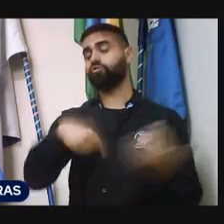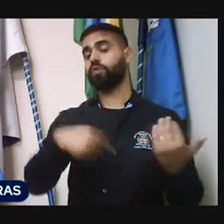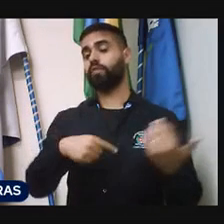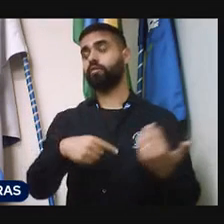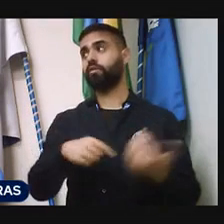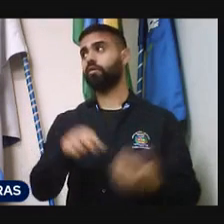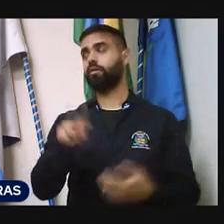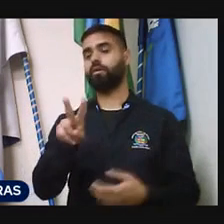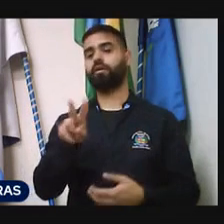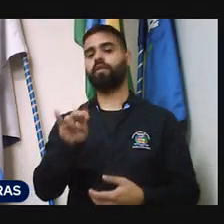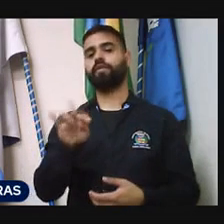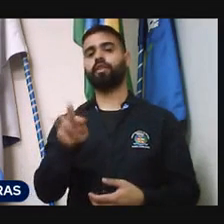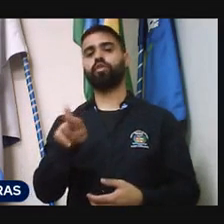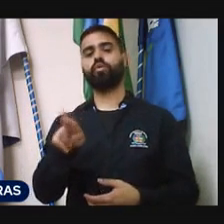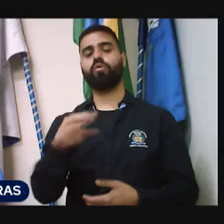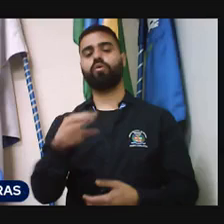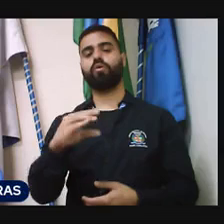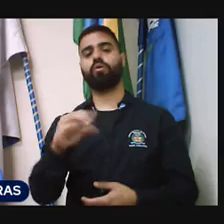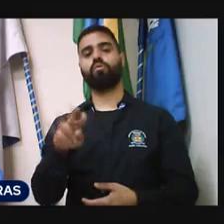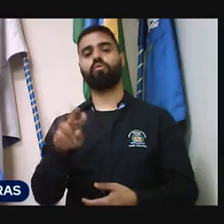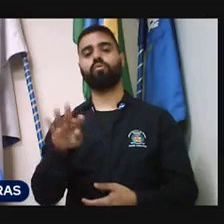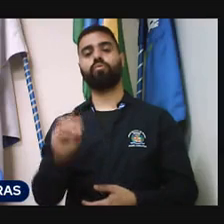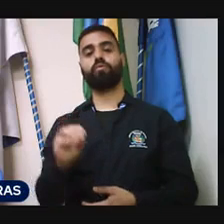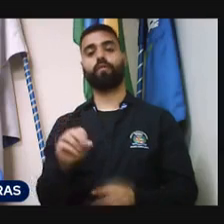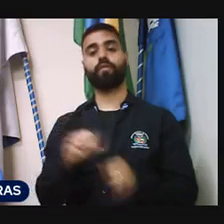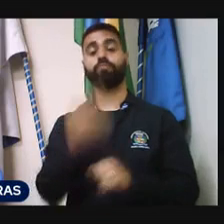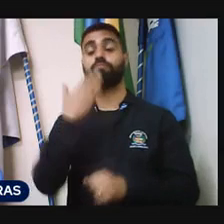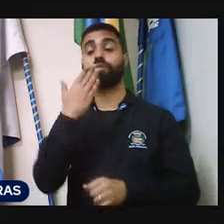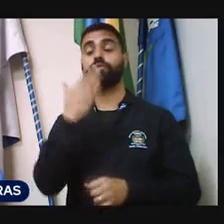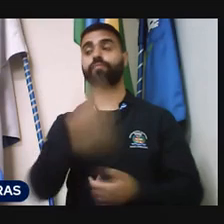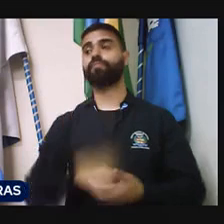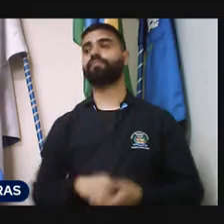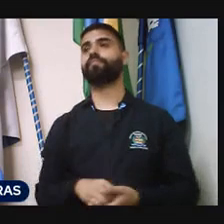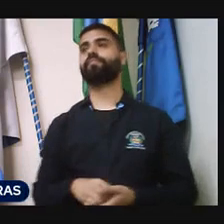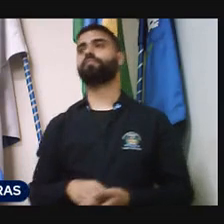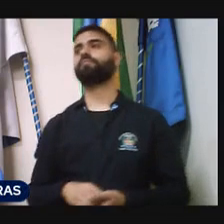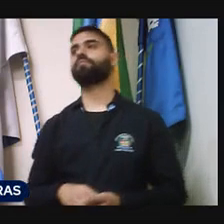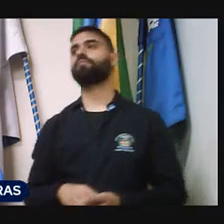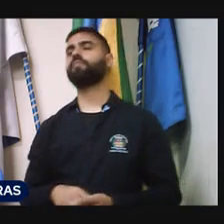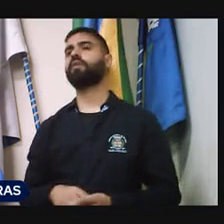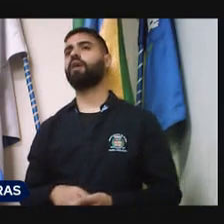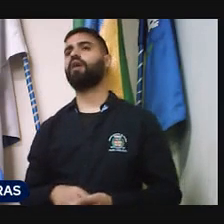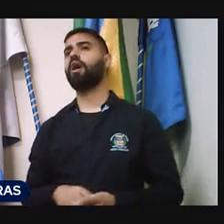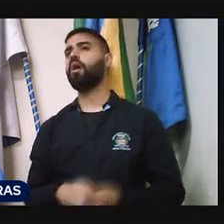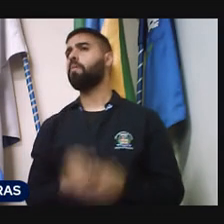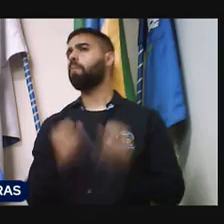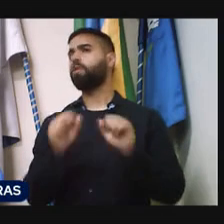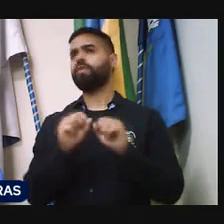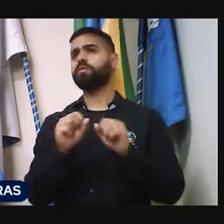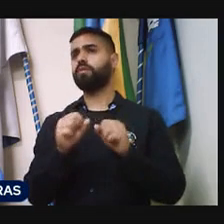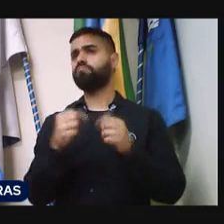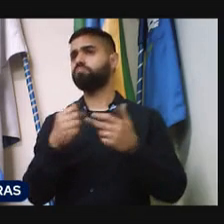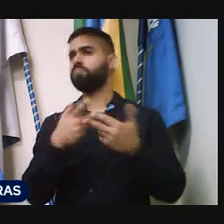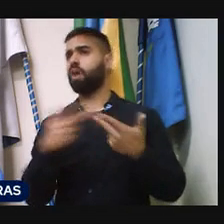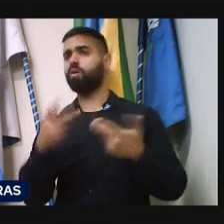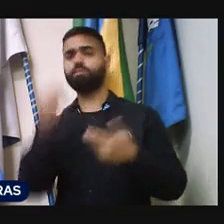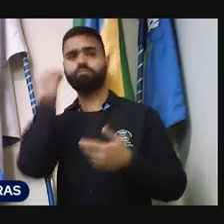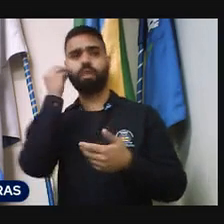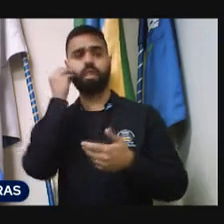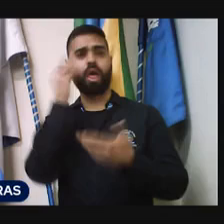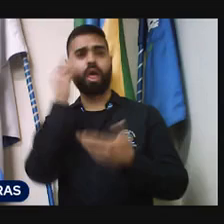sem o Victor Emanuel Couto solicitando a tomada de providências a fim de coibir